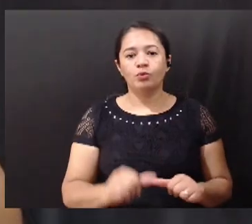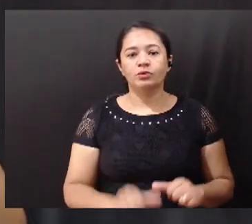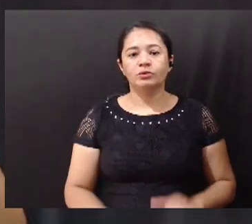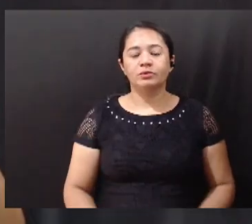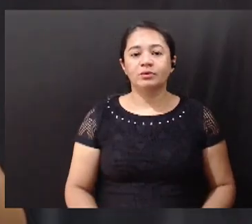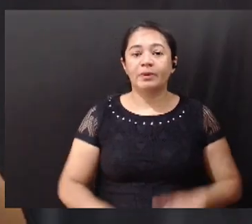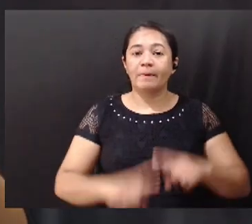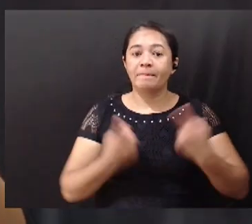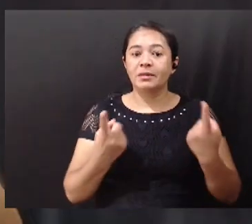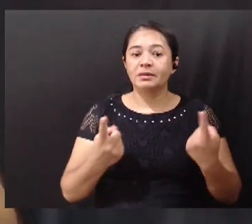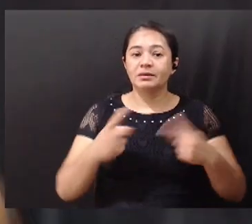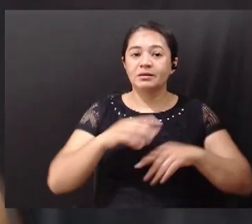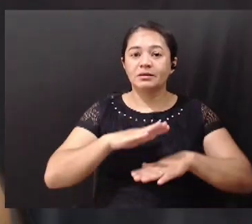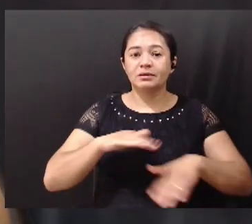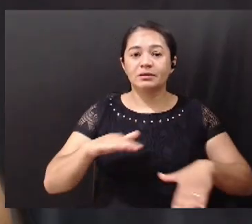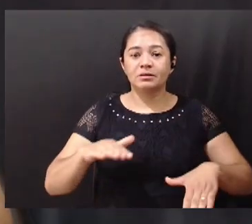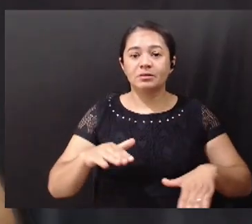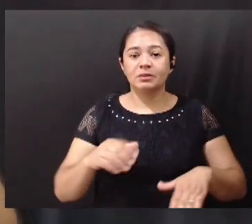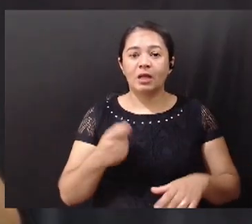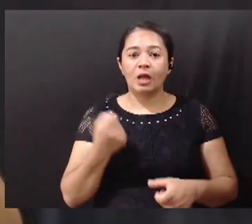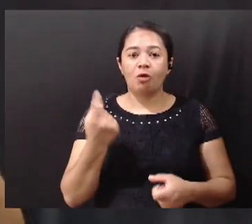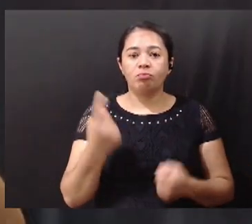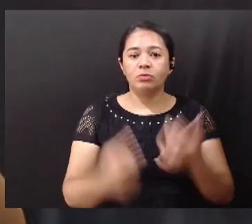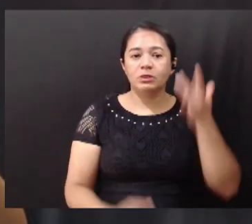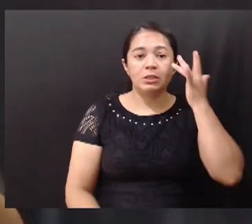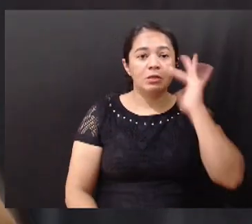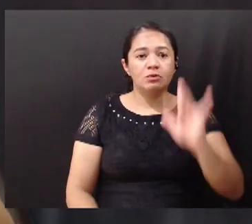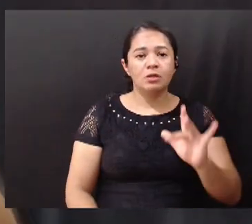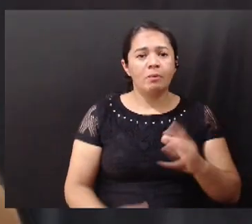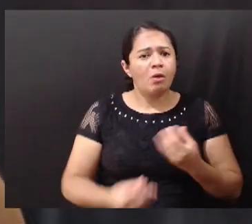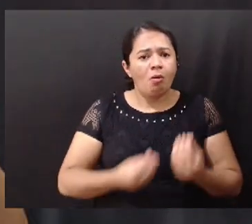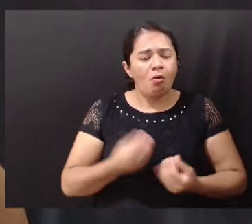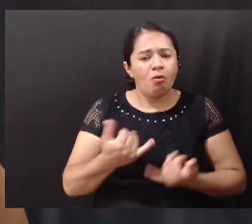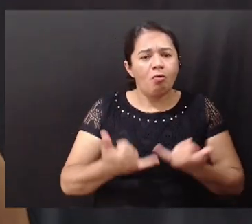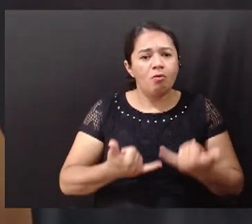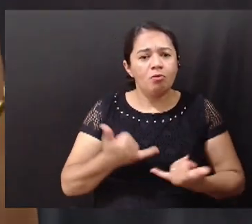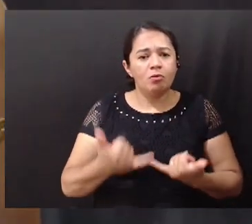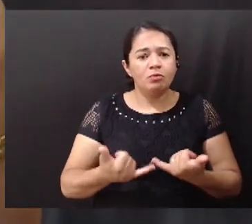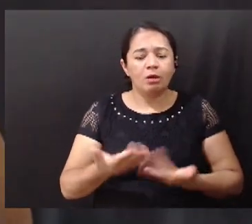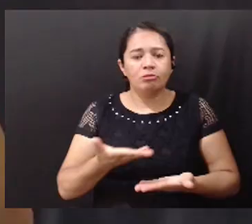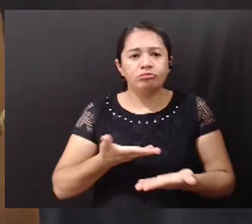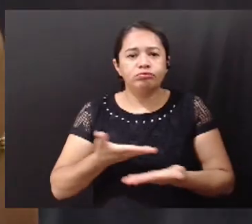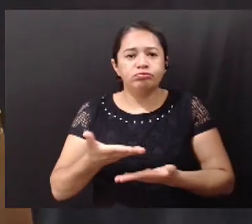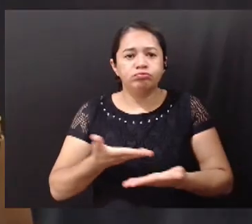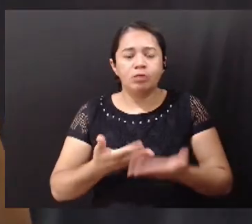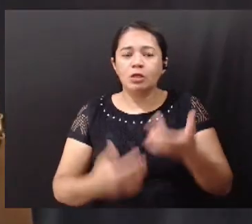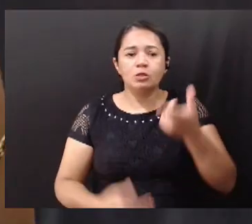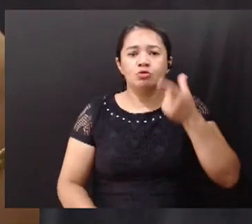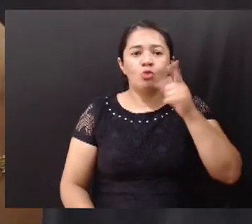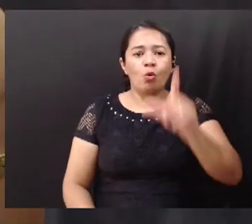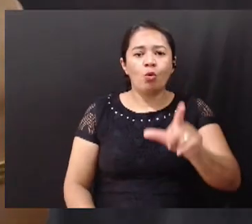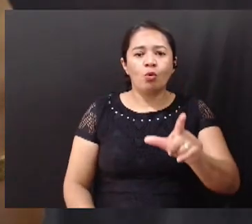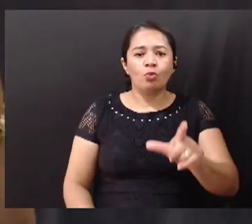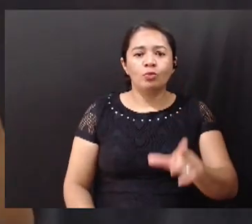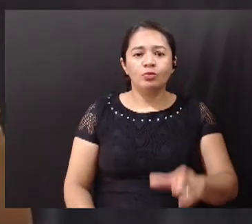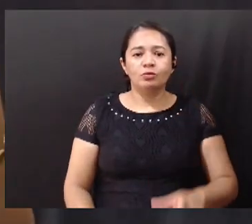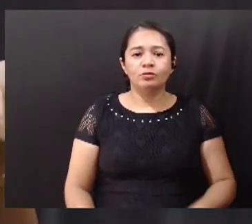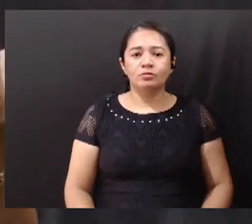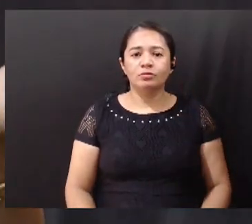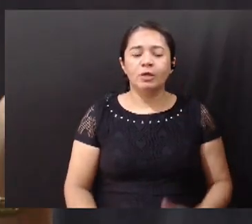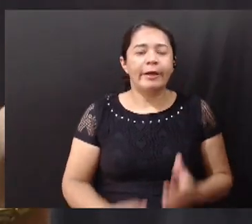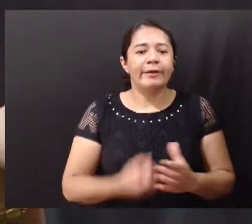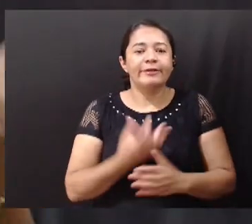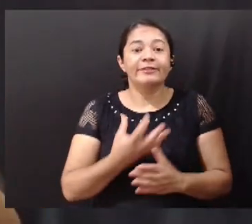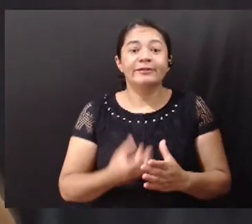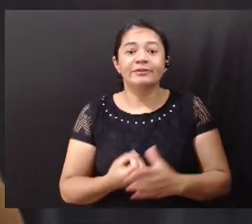muitas não sabem mais brincar, não conseguem se entreter, não conseguem ter esse ócio criativo, né? Onde eu